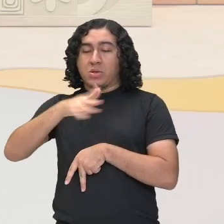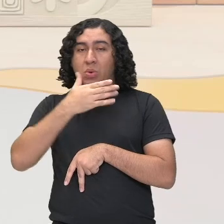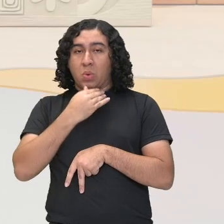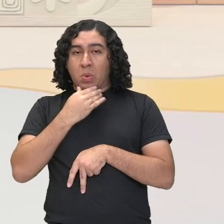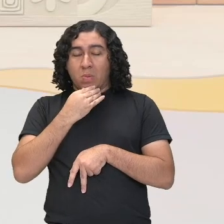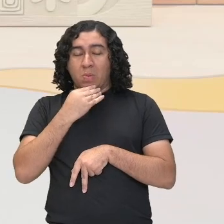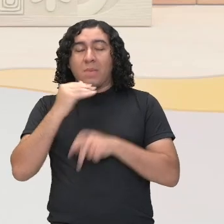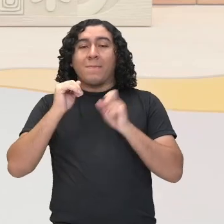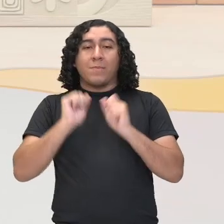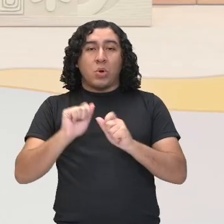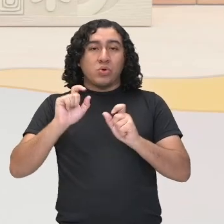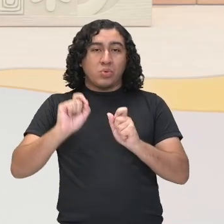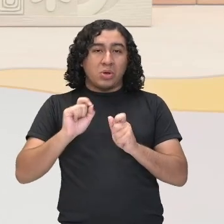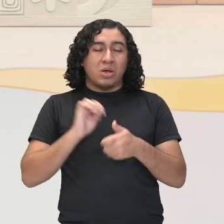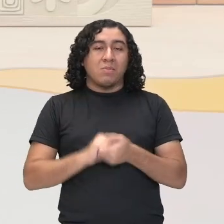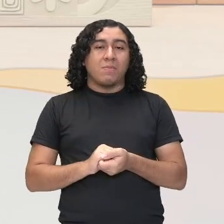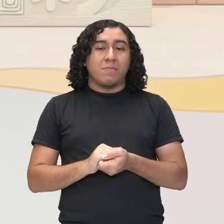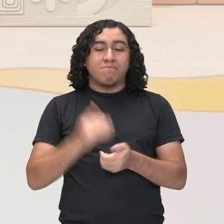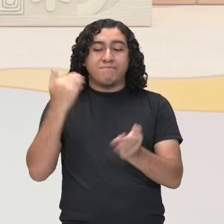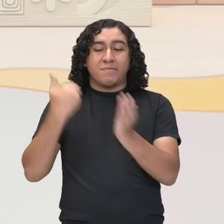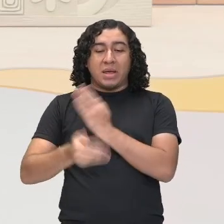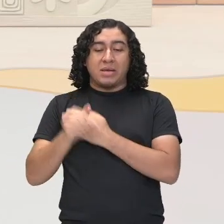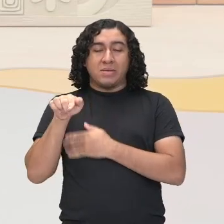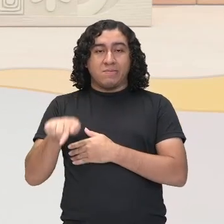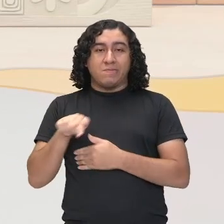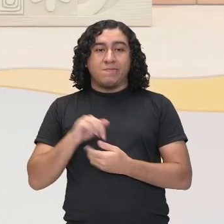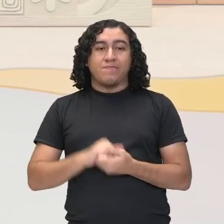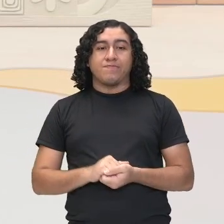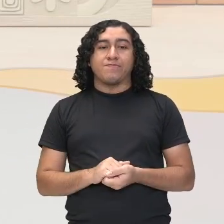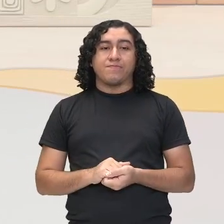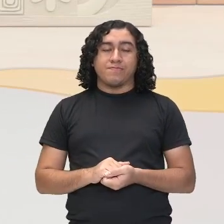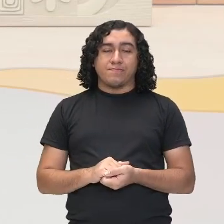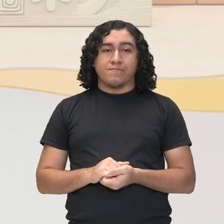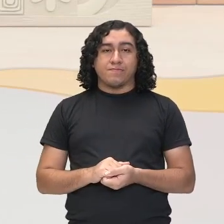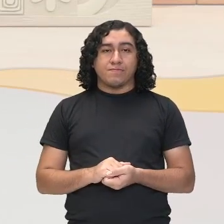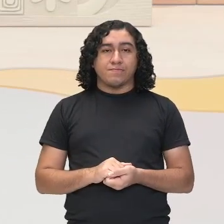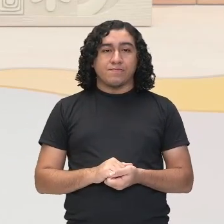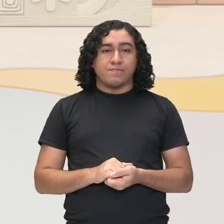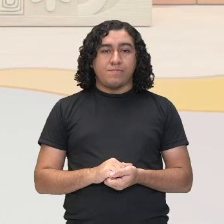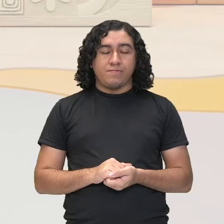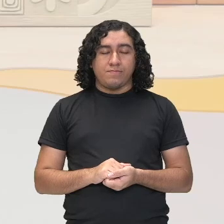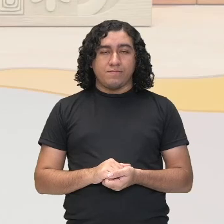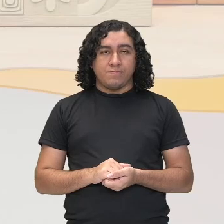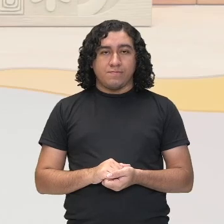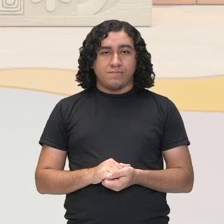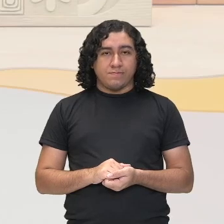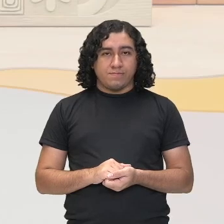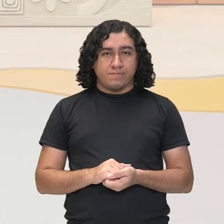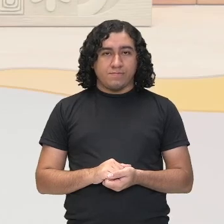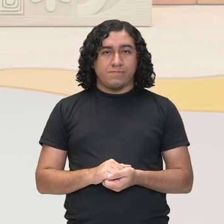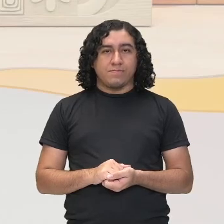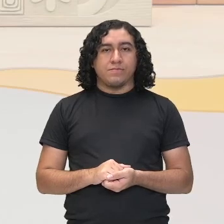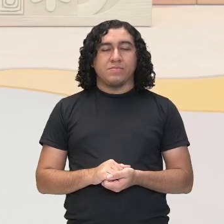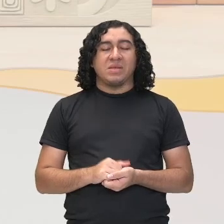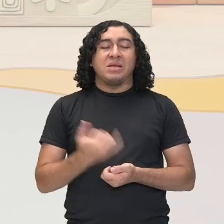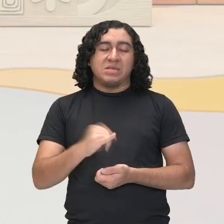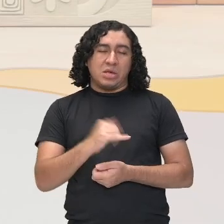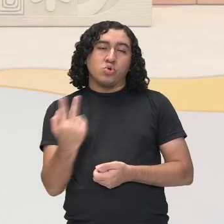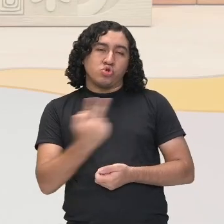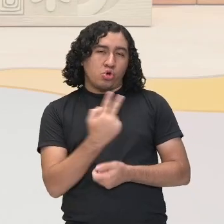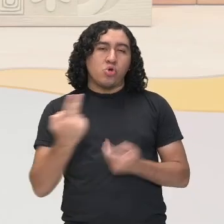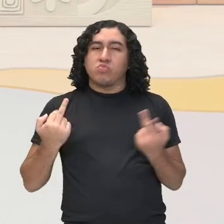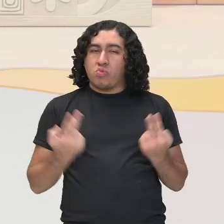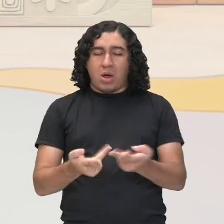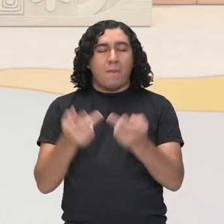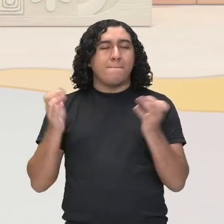natureza humana. Então, de acordo com o Maquiavel, ele vai dizer o seguinte: se tiver os dois, ótimo,